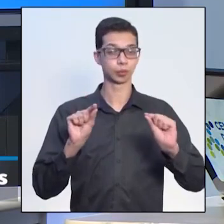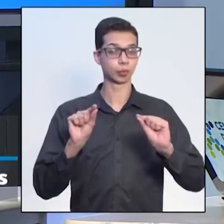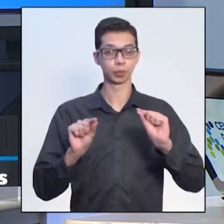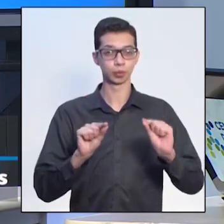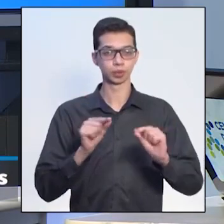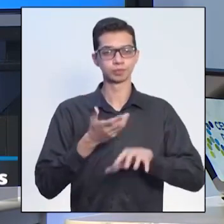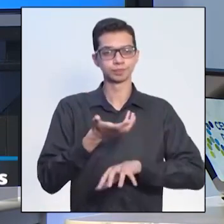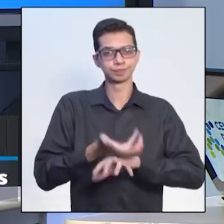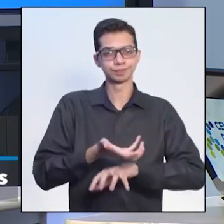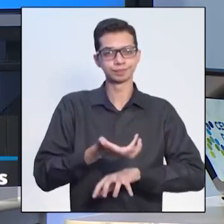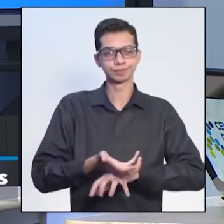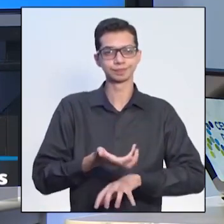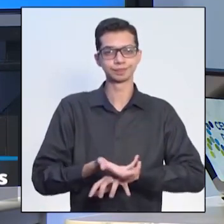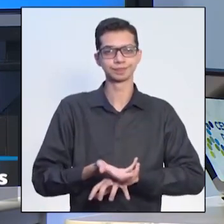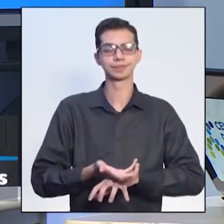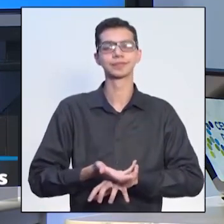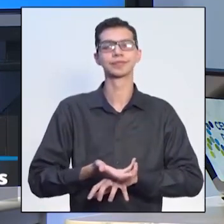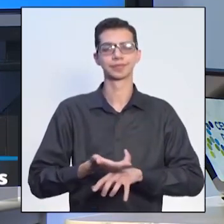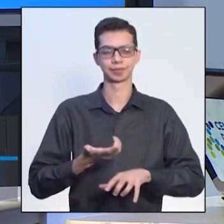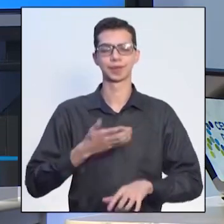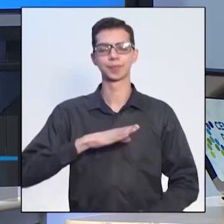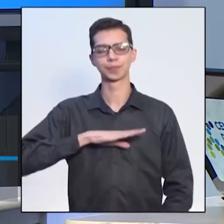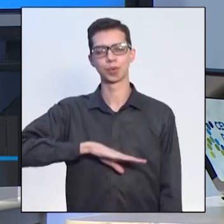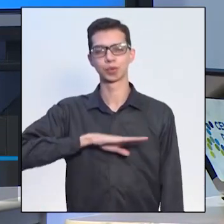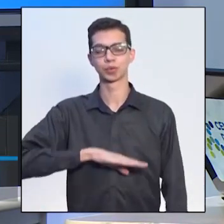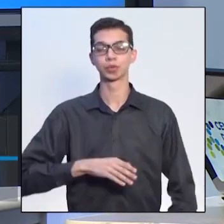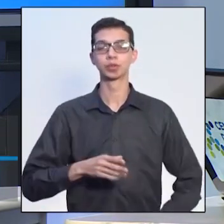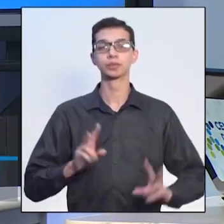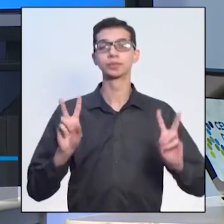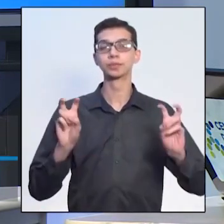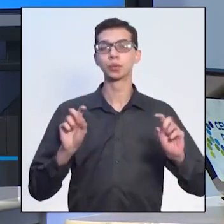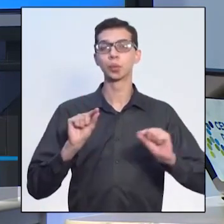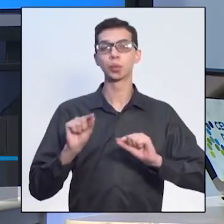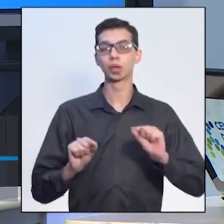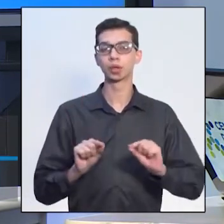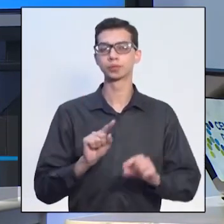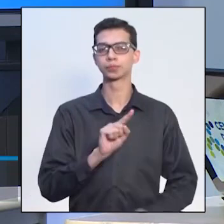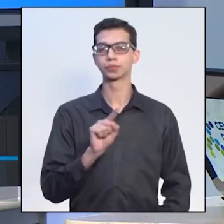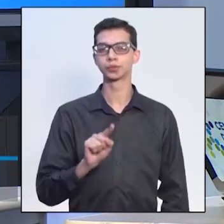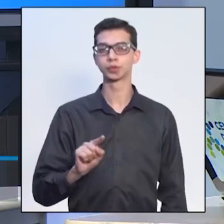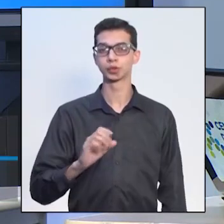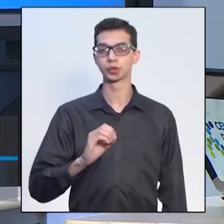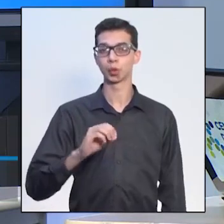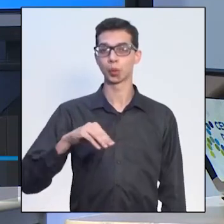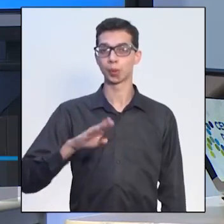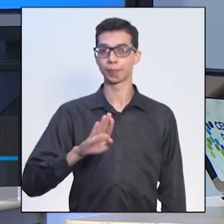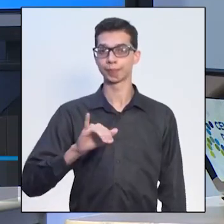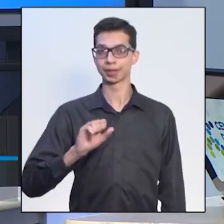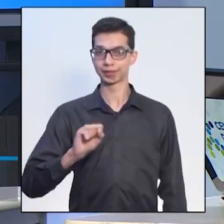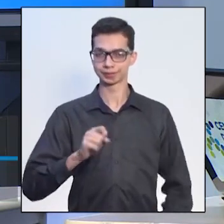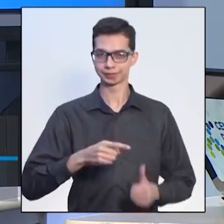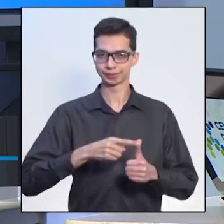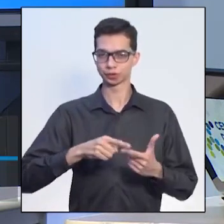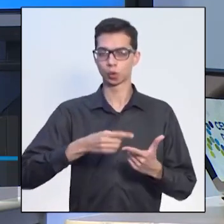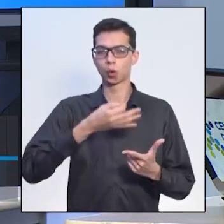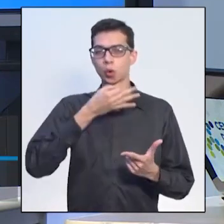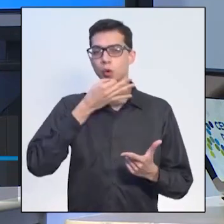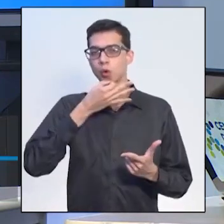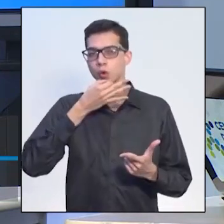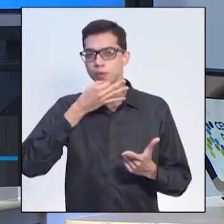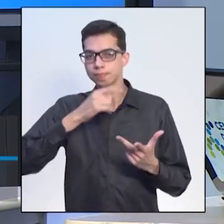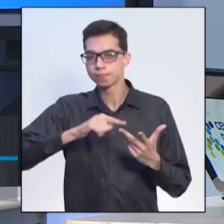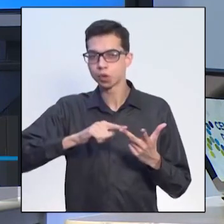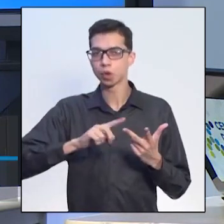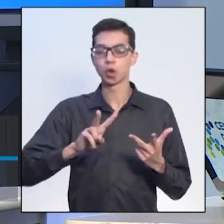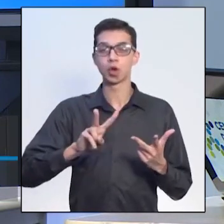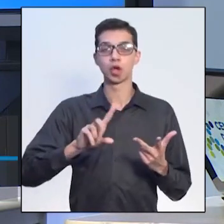disciplina, língua portuguesa. E hoje o título da aula, Zumbis, Opiniões e Vlogs. Hoje este conteúdo